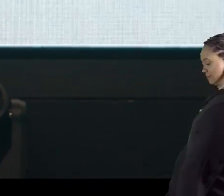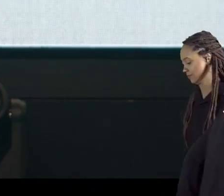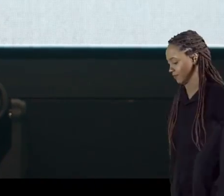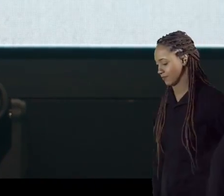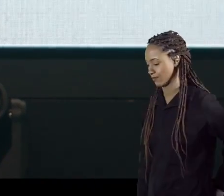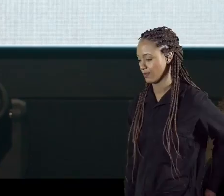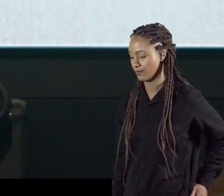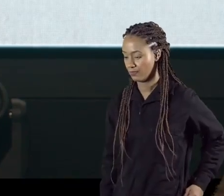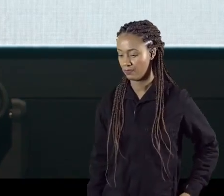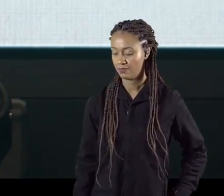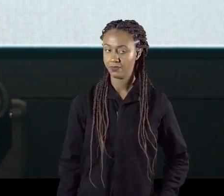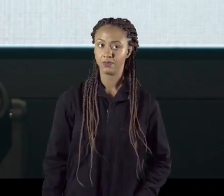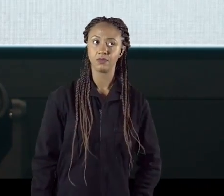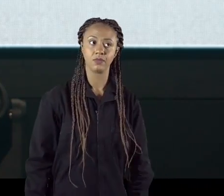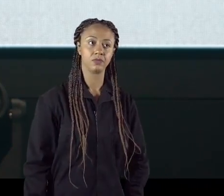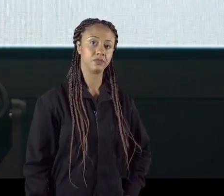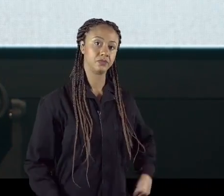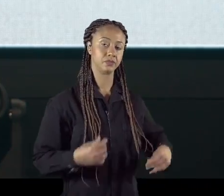sorte